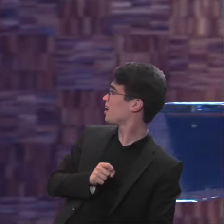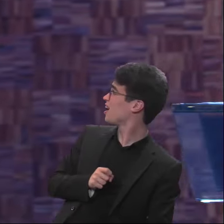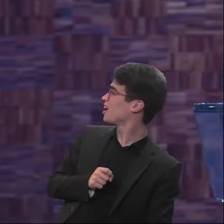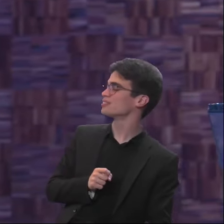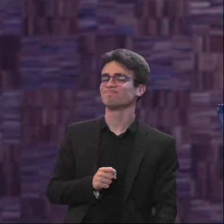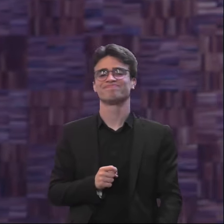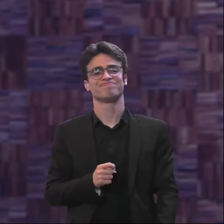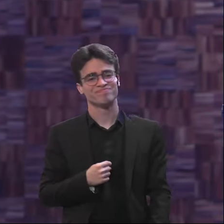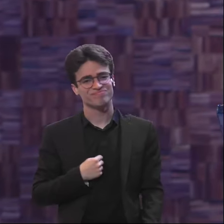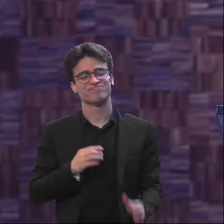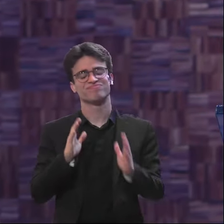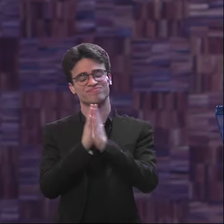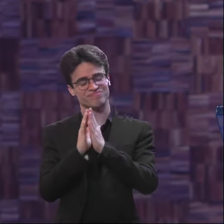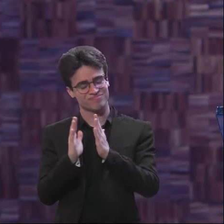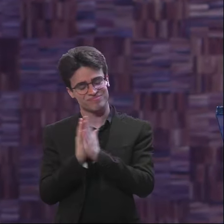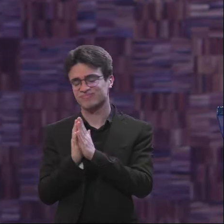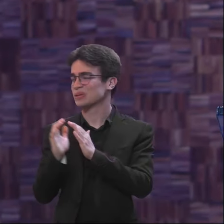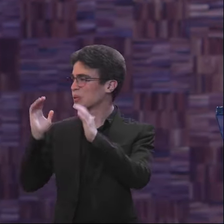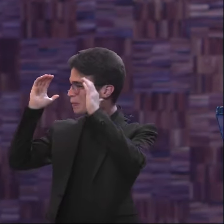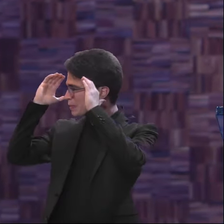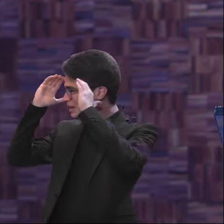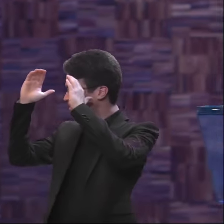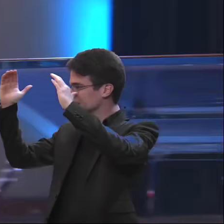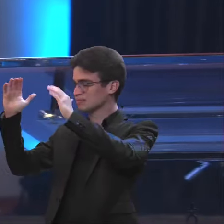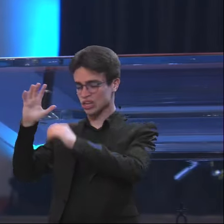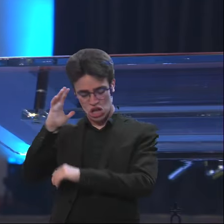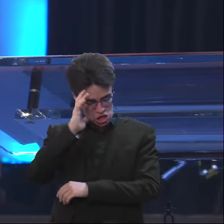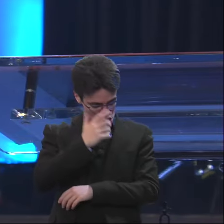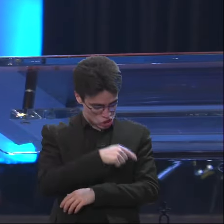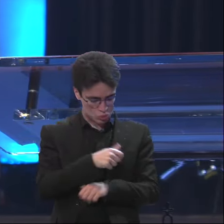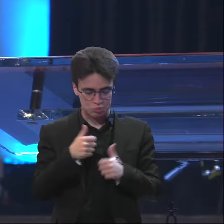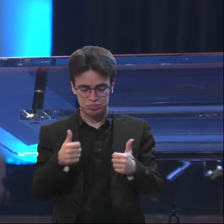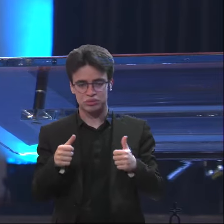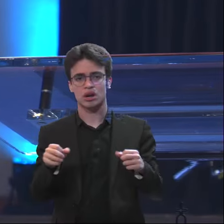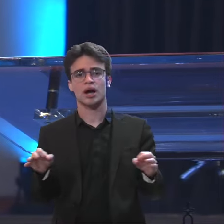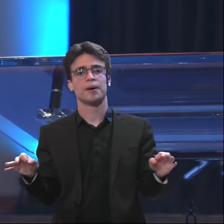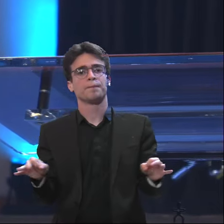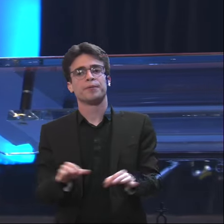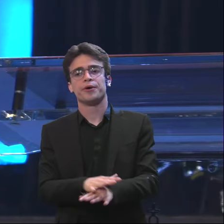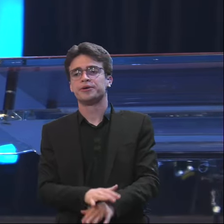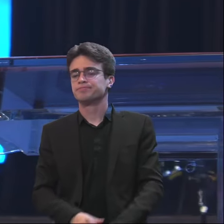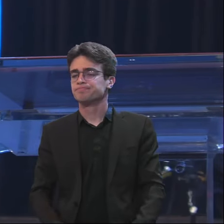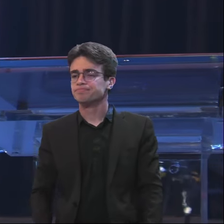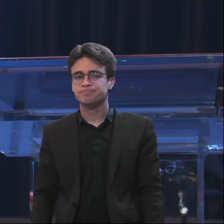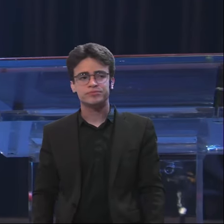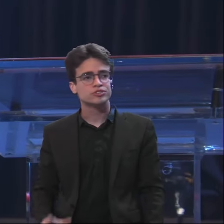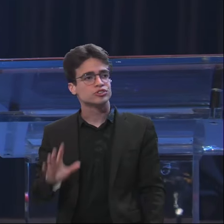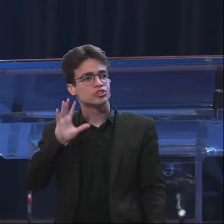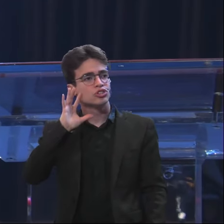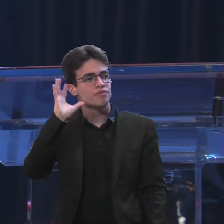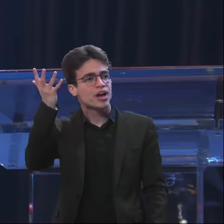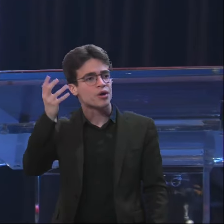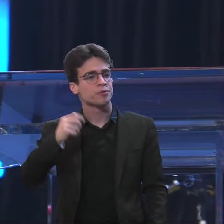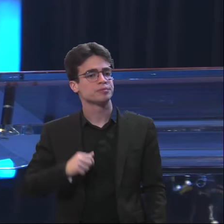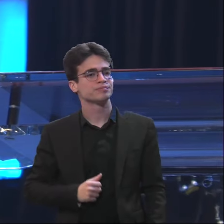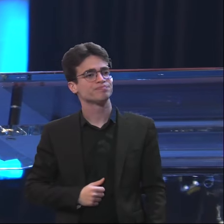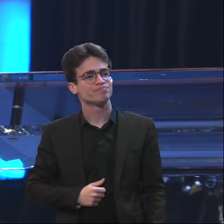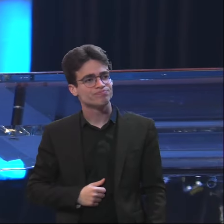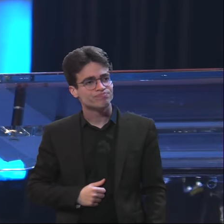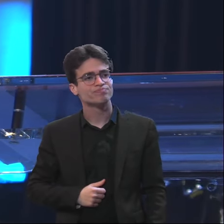Eu orei, fiz o que Deus mandou. Acabou o problema. Ei, Deus vai abrir o